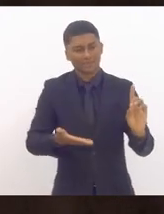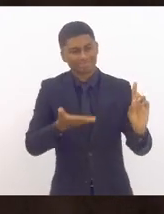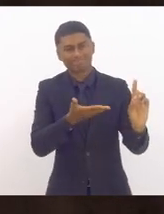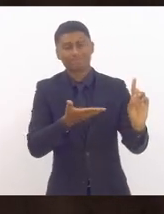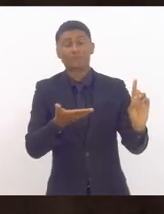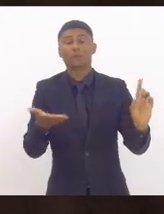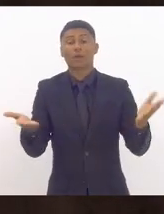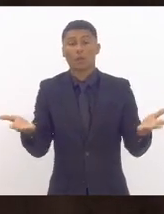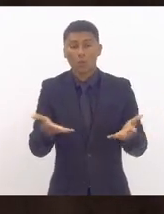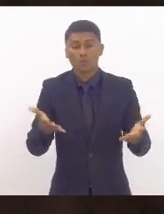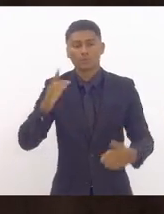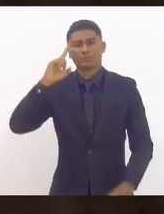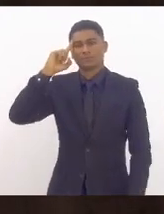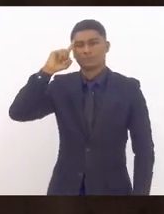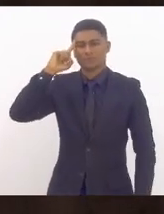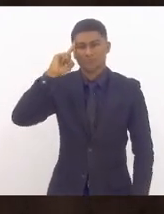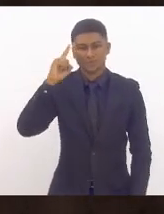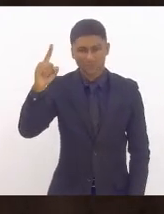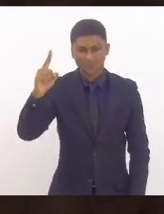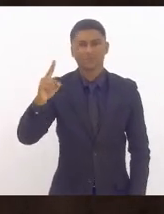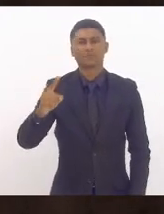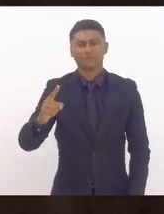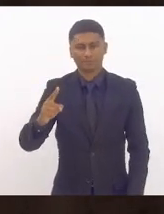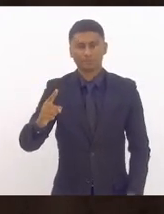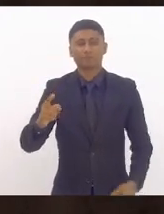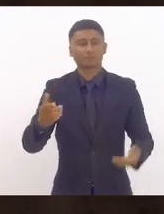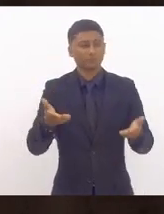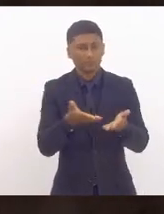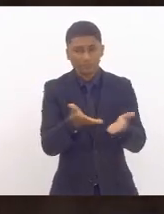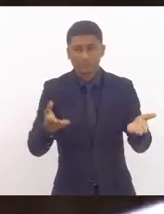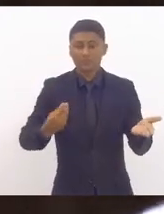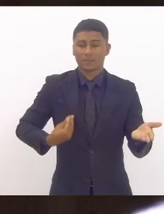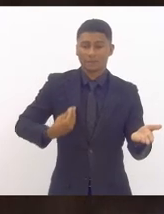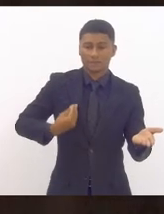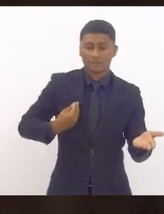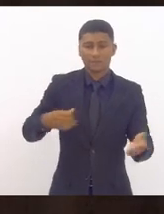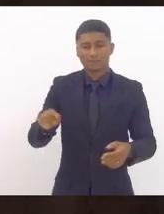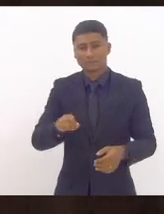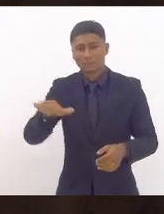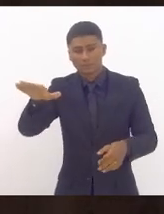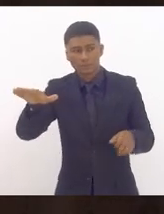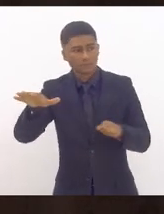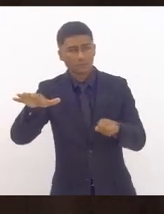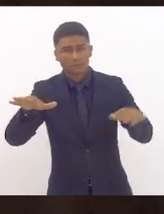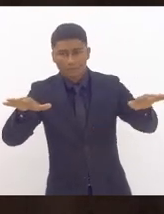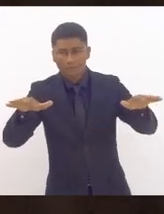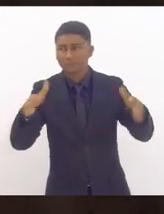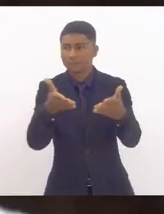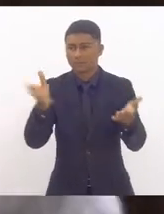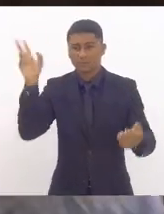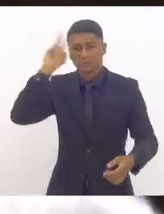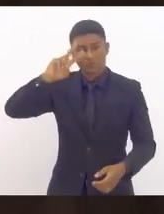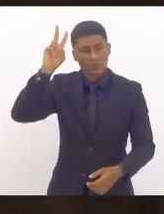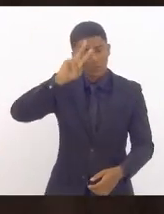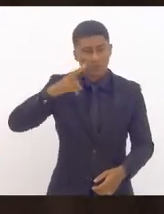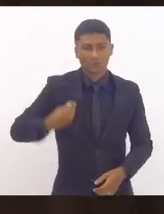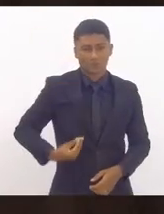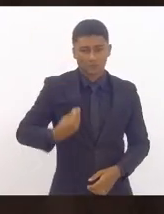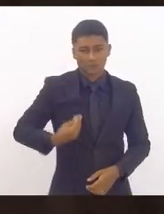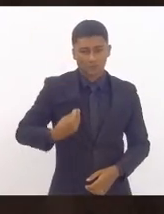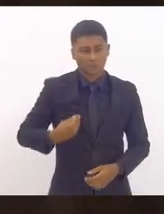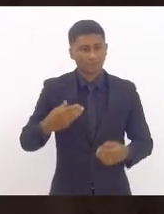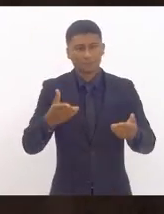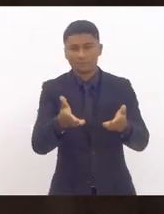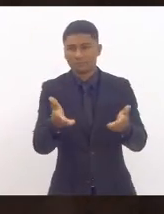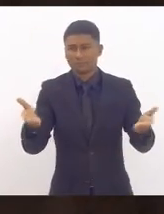um dia para aqueles e aquelas que vivem na favela da periferia, que constroem a sua própria narrativa, a sua própria